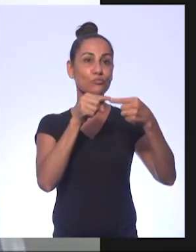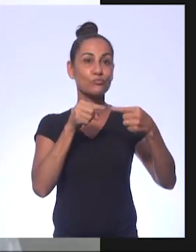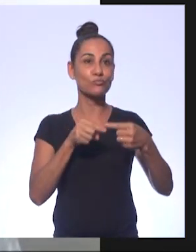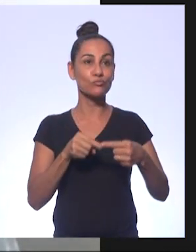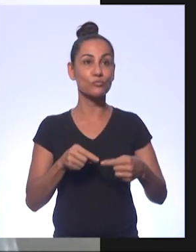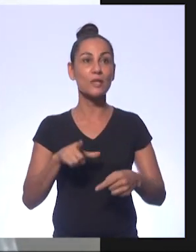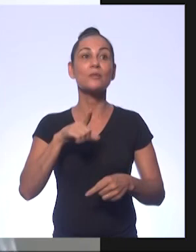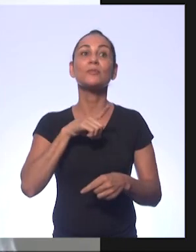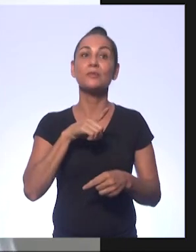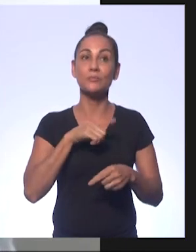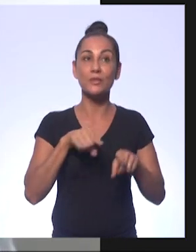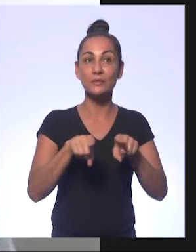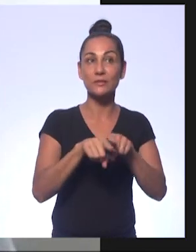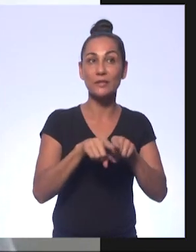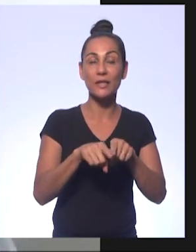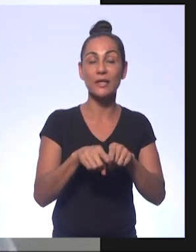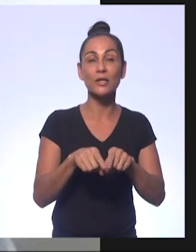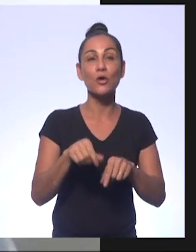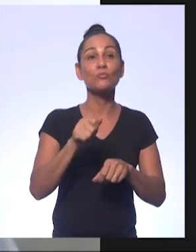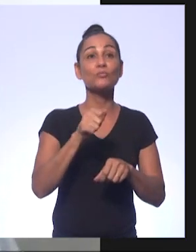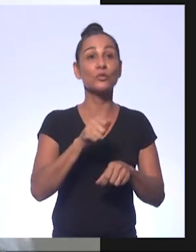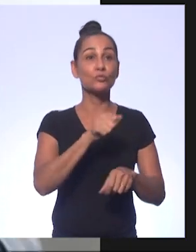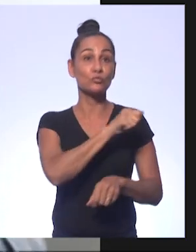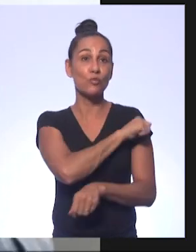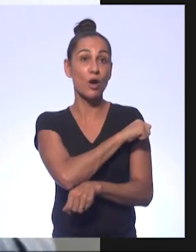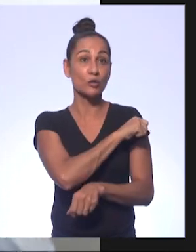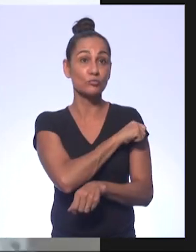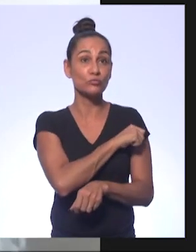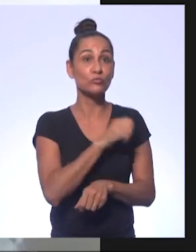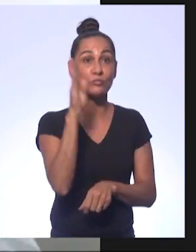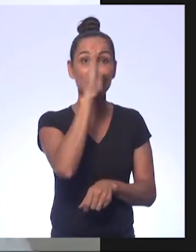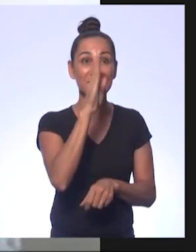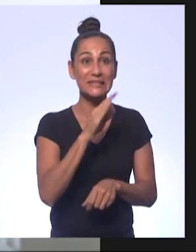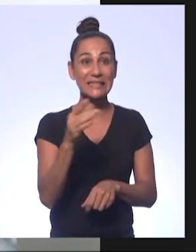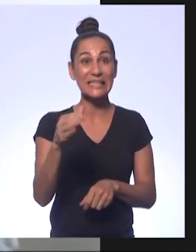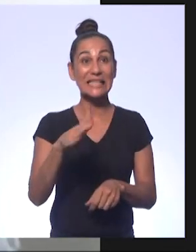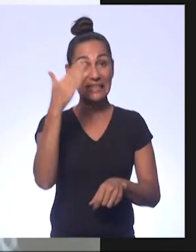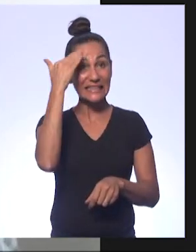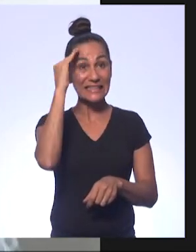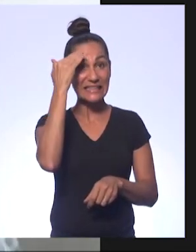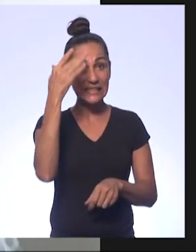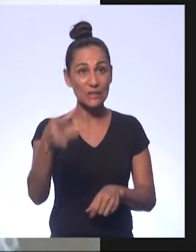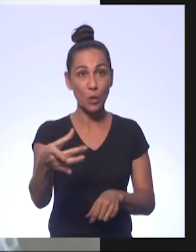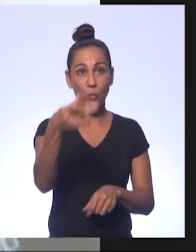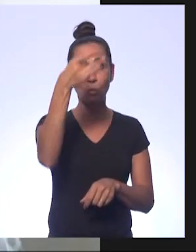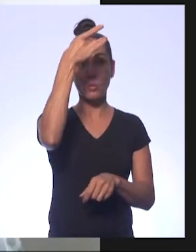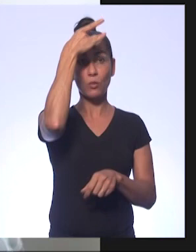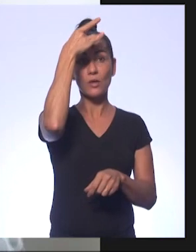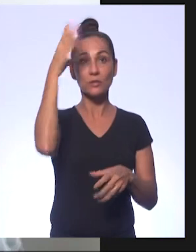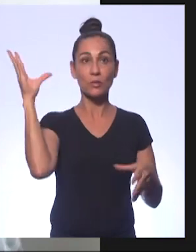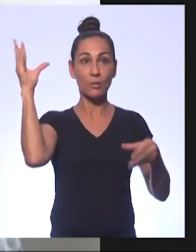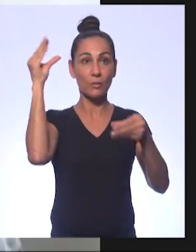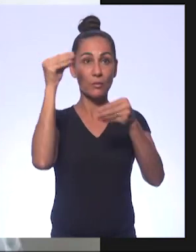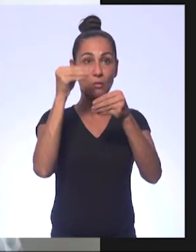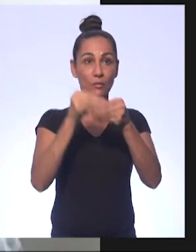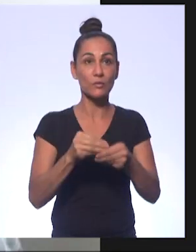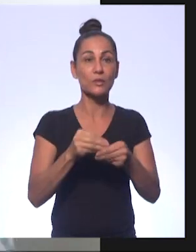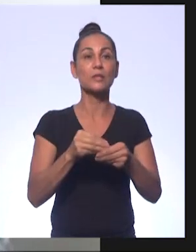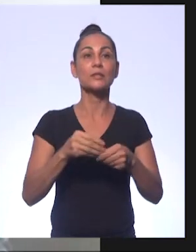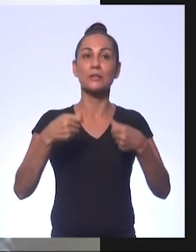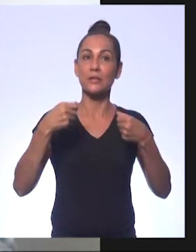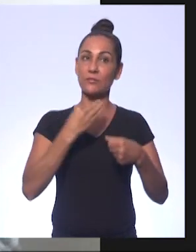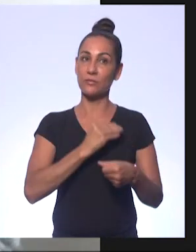também quero que o aluno brasileiro ele entenda e compreenda textos da complexidade que a vida